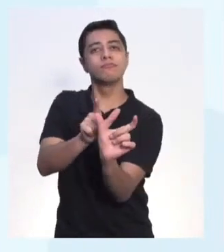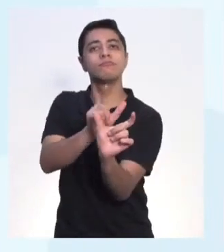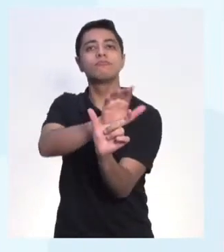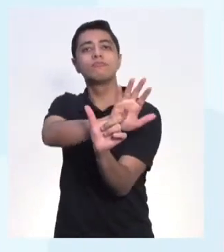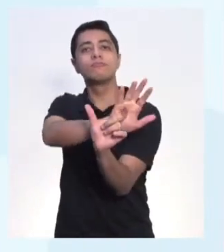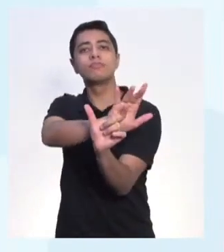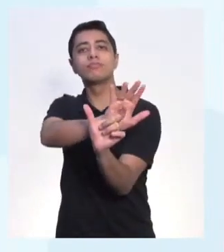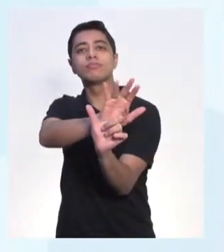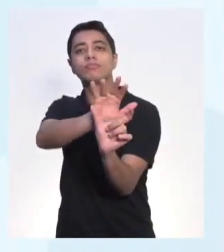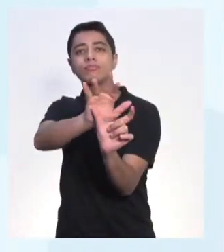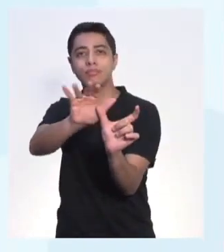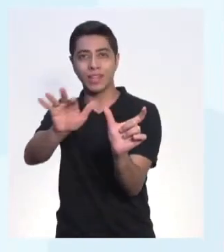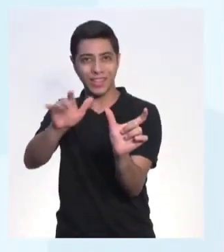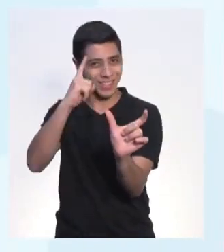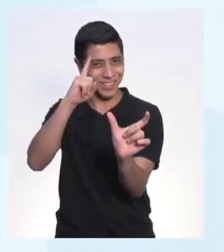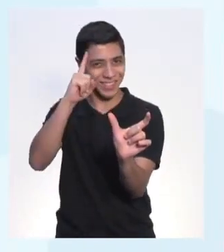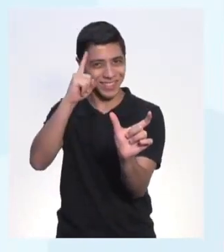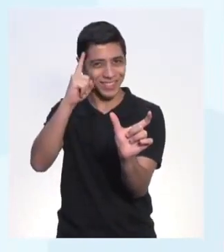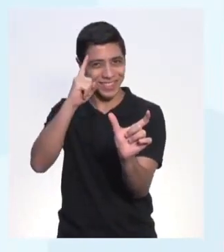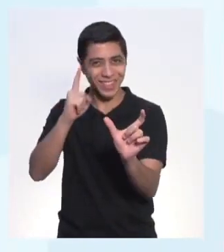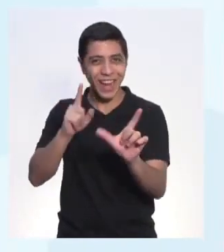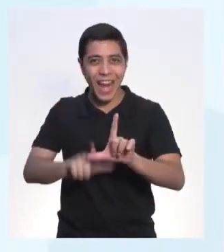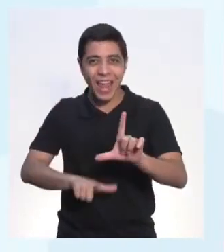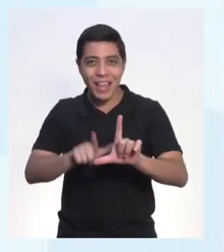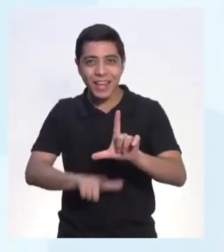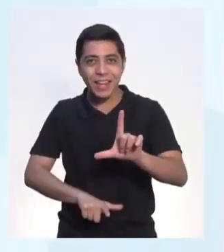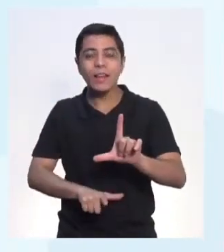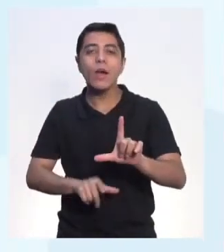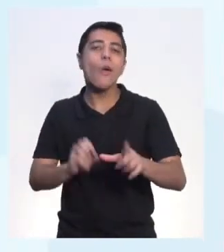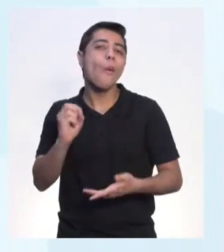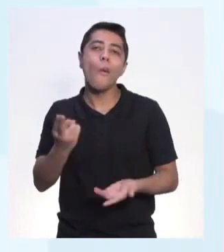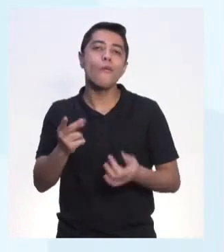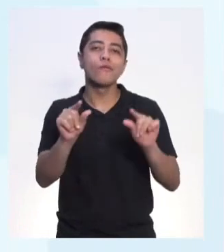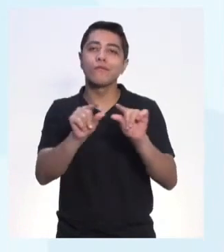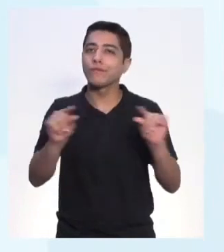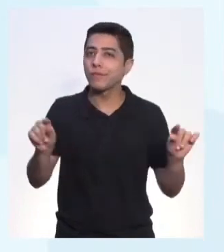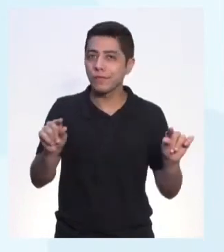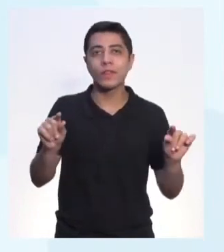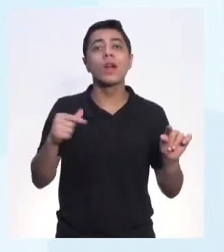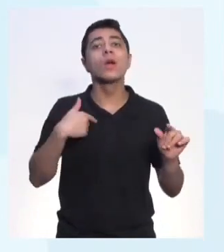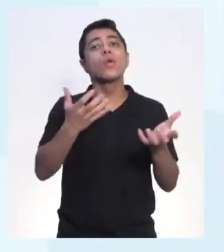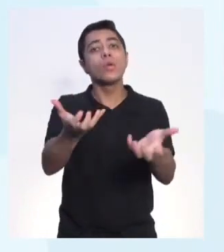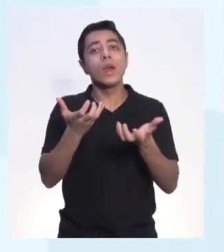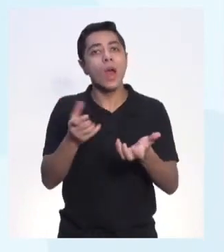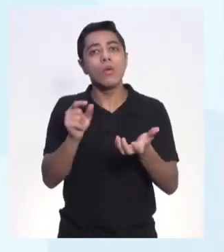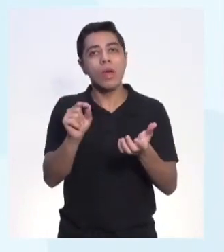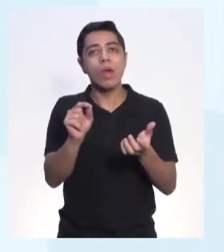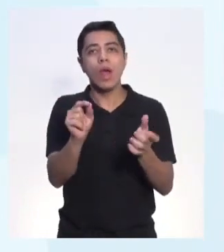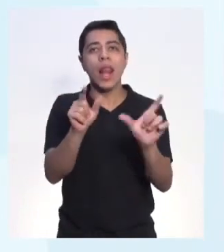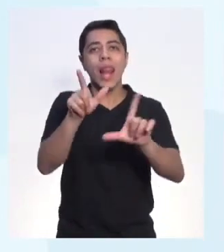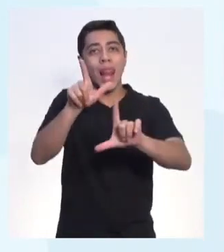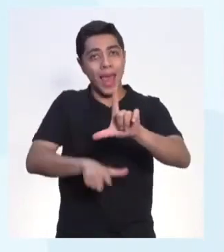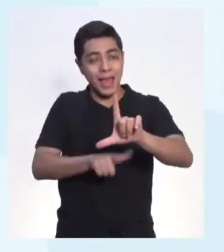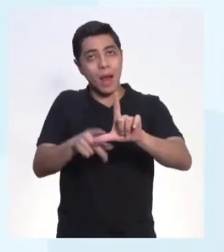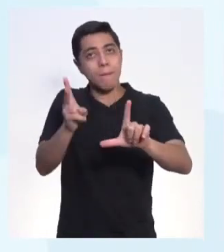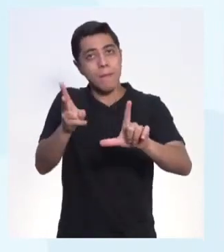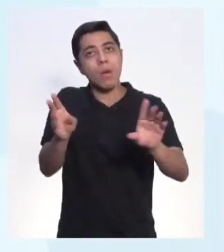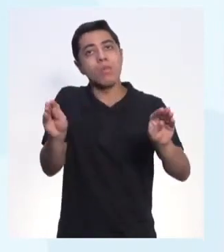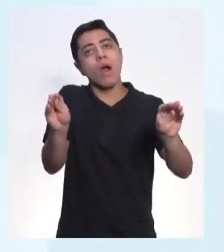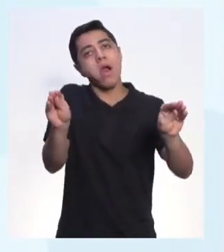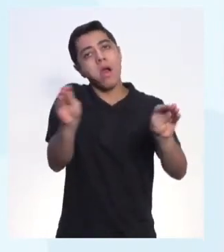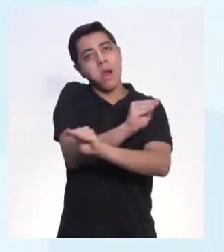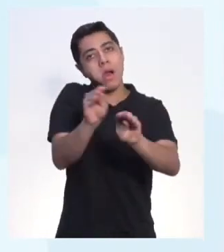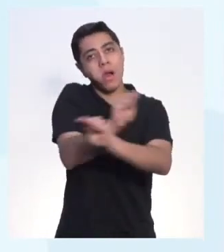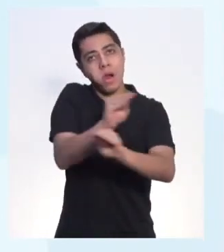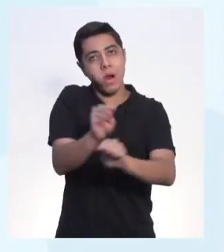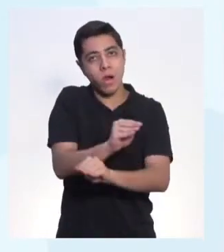a fim de criar outra palavra ou expressão com essas mesmas letras, mesmo que